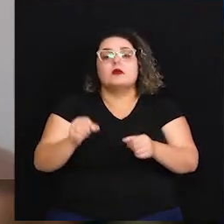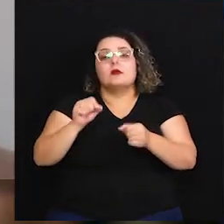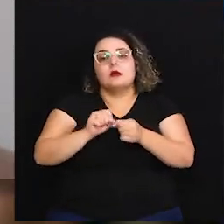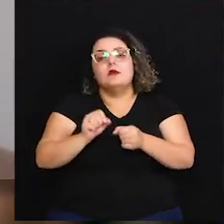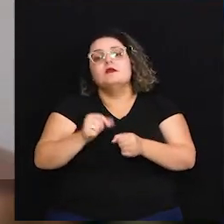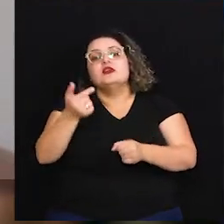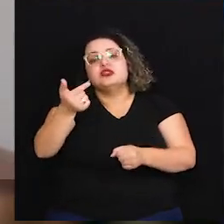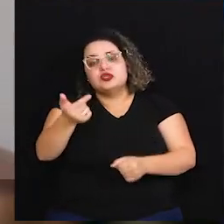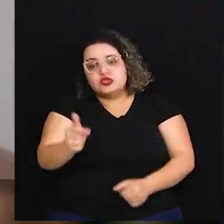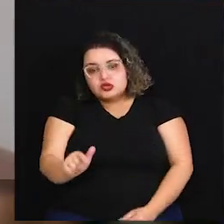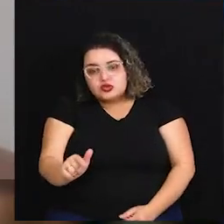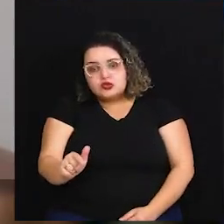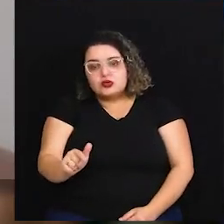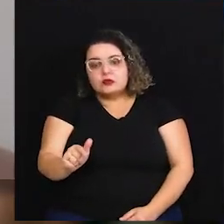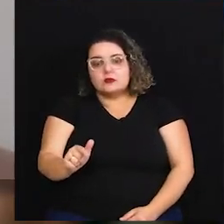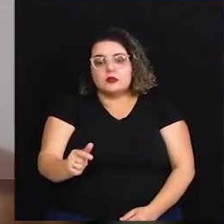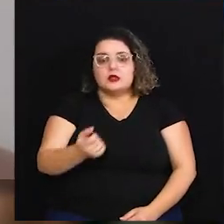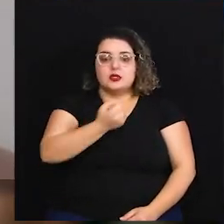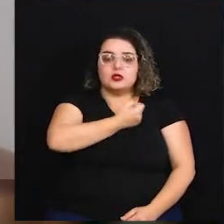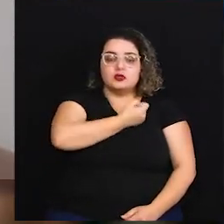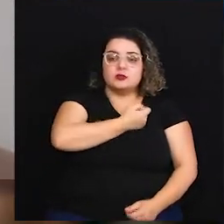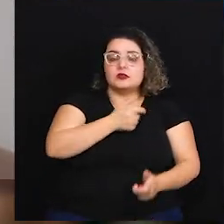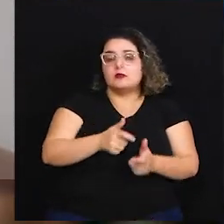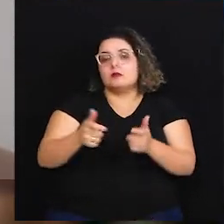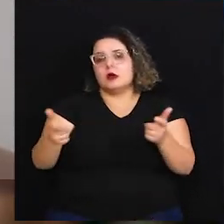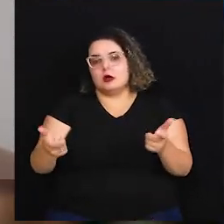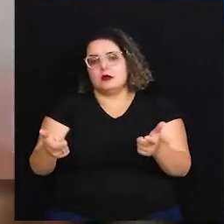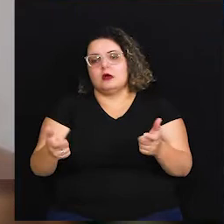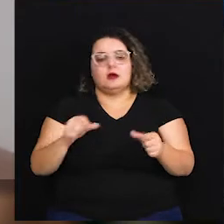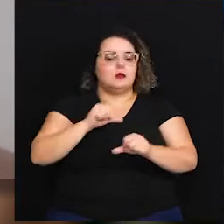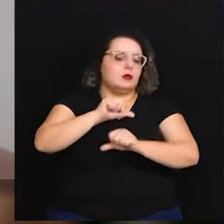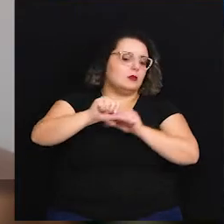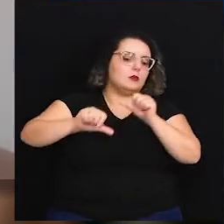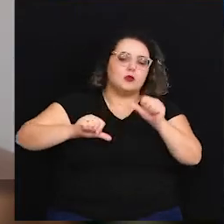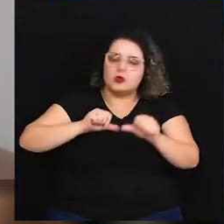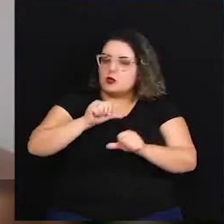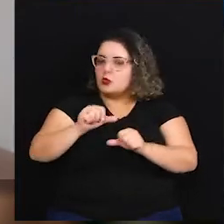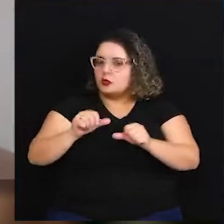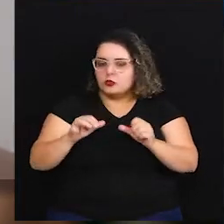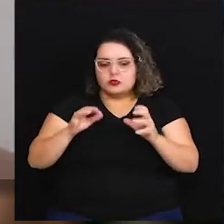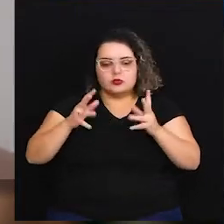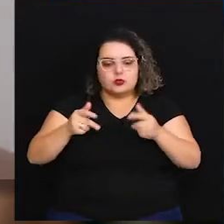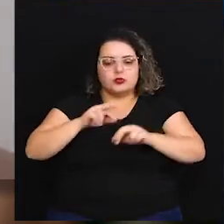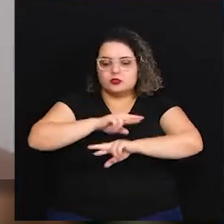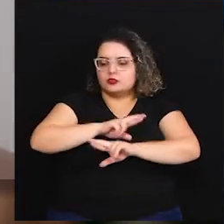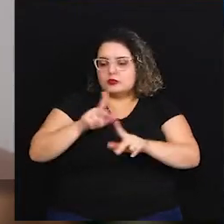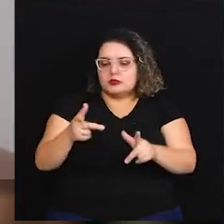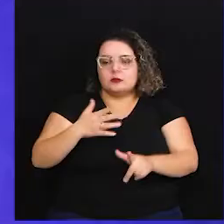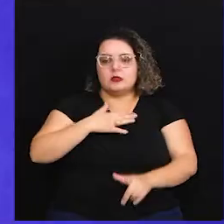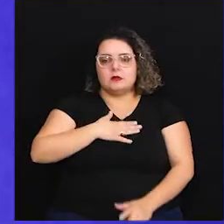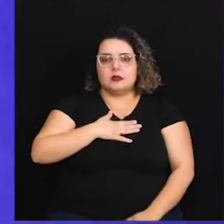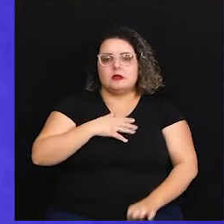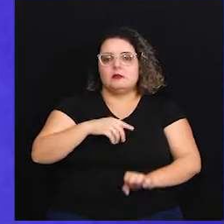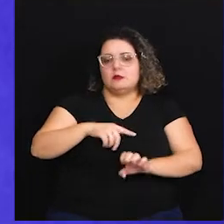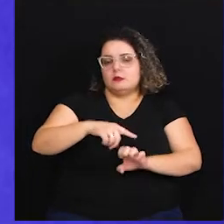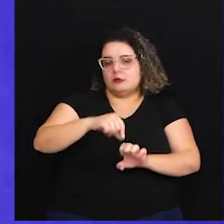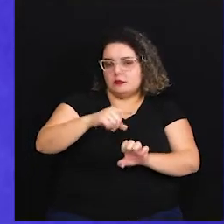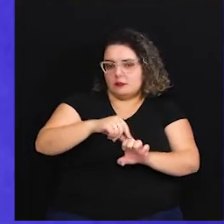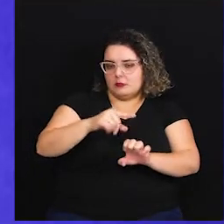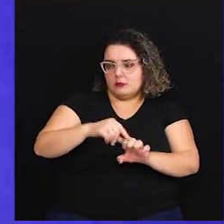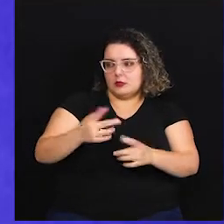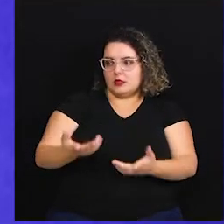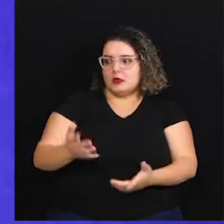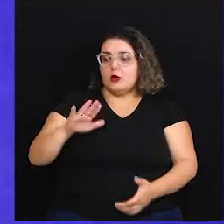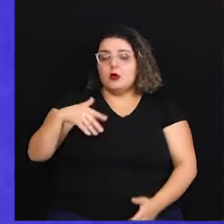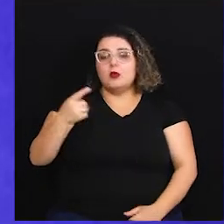ele e fazer em numerações maiores. E aí foi o que mudou, que deu todo o diferencial para o meu negócio. Quando a gente pensa